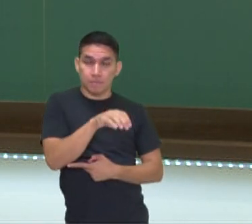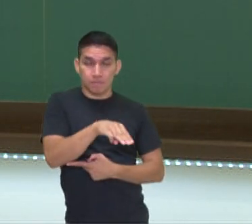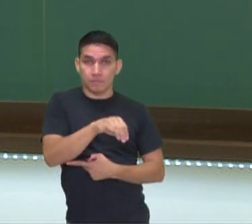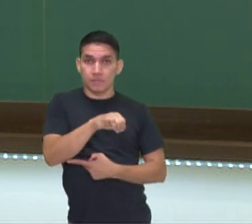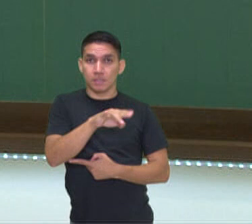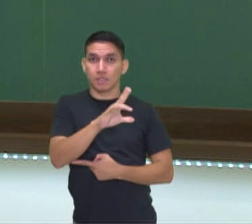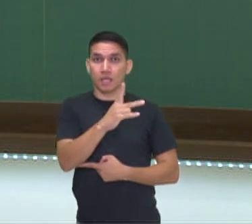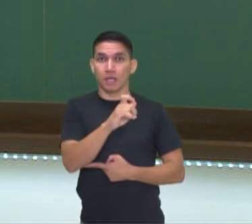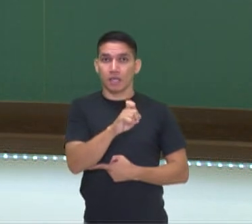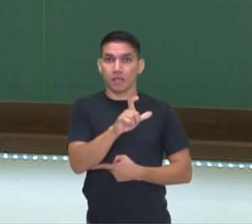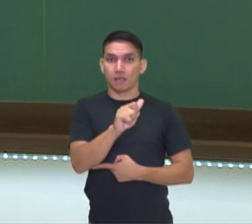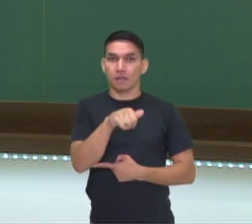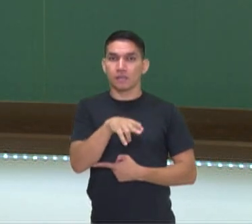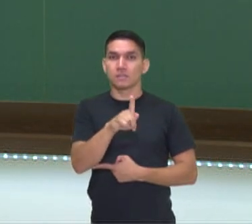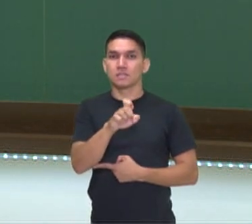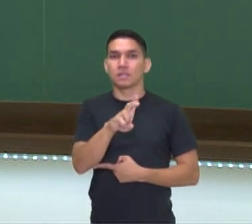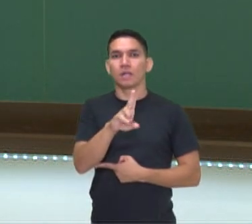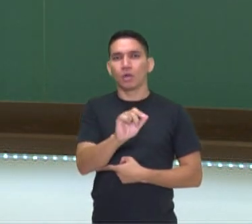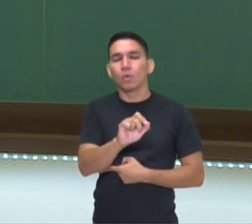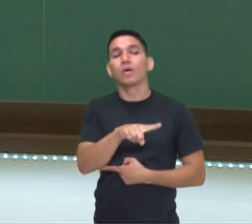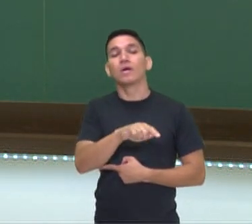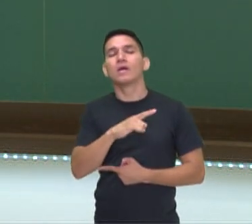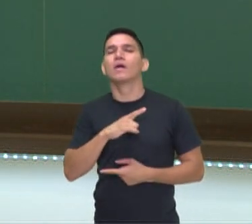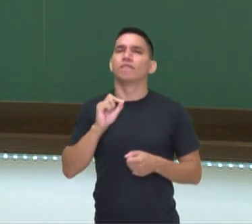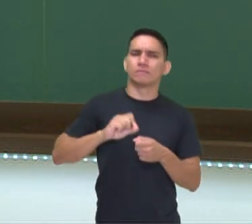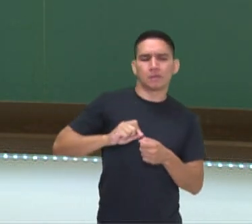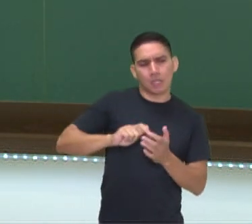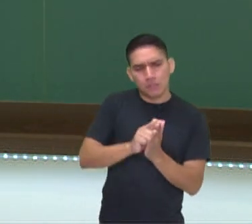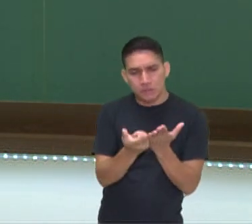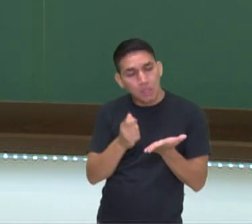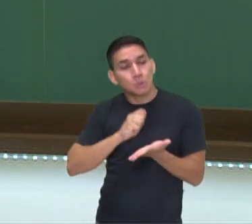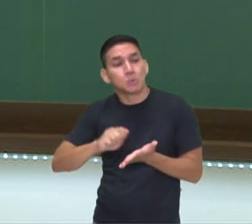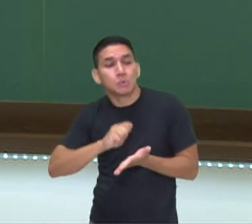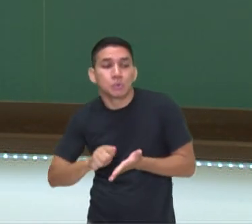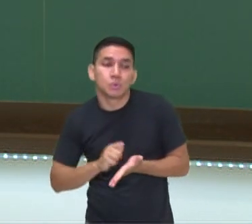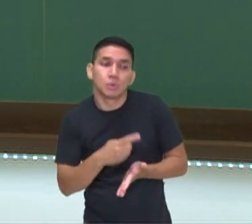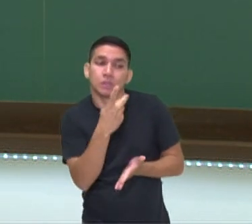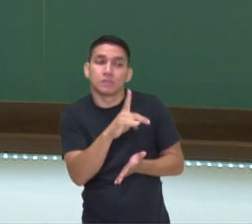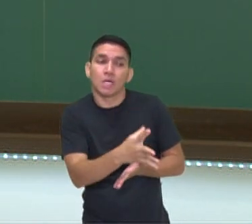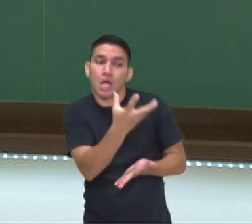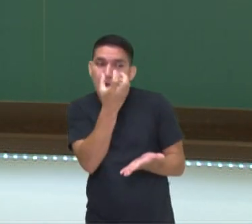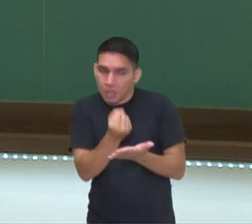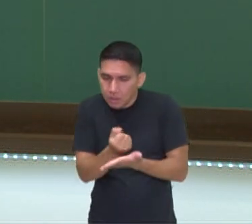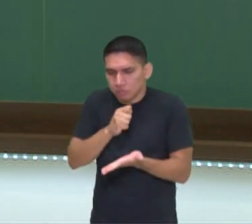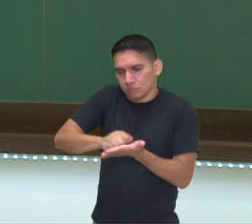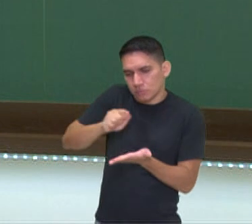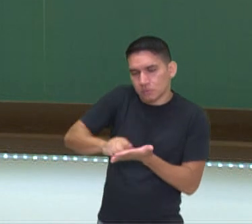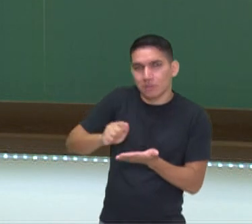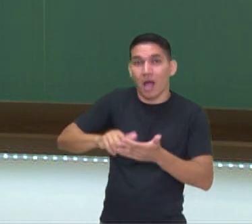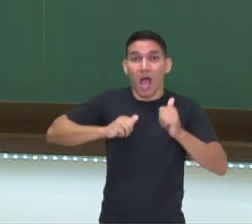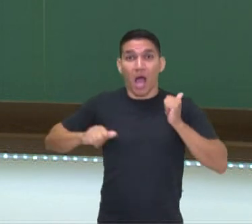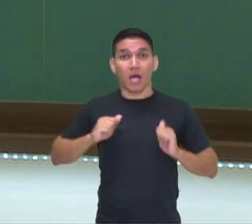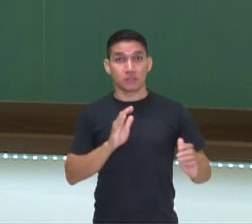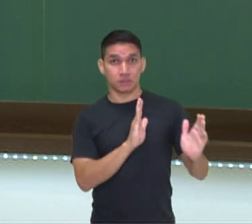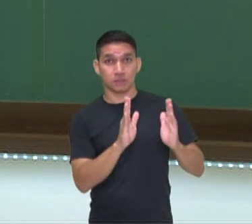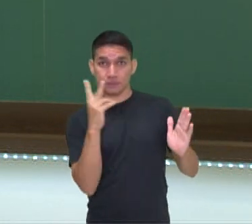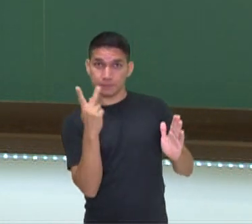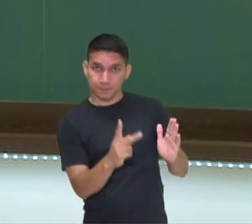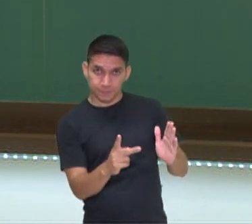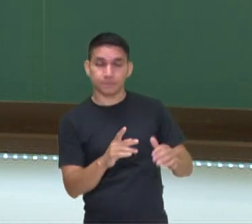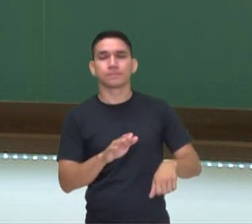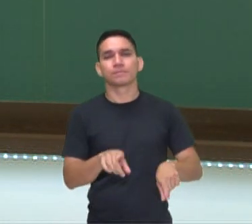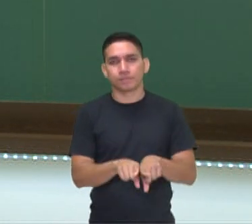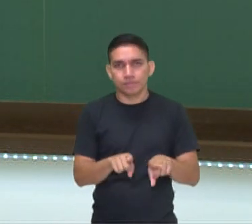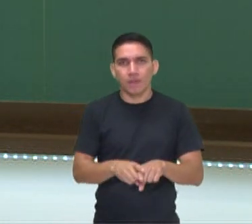né? Ele faz o livro aí, ele escreve um livro dos artistas daquela época, né? E da